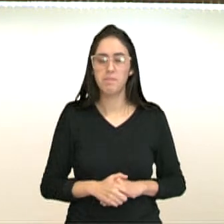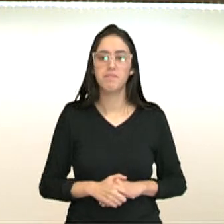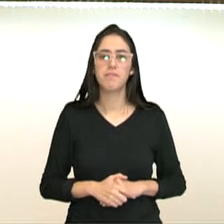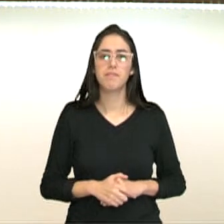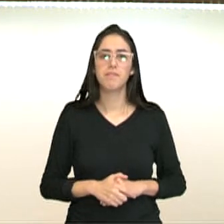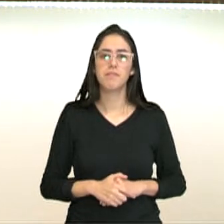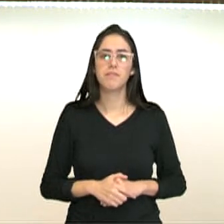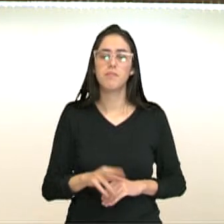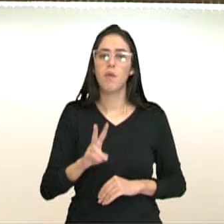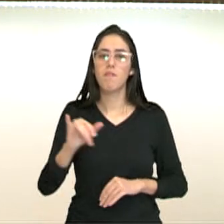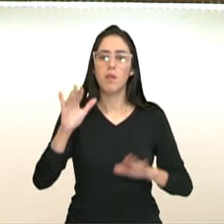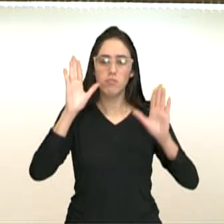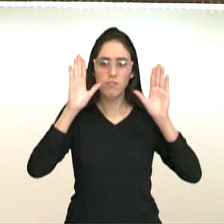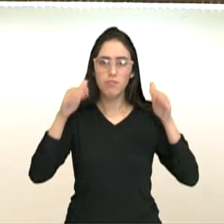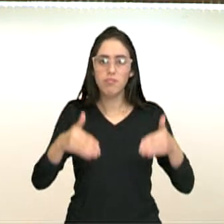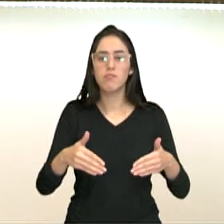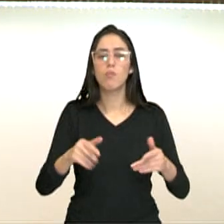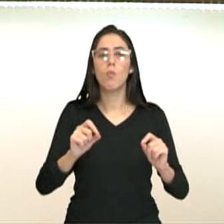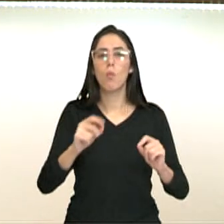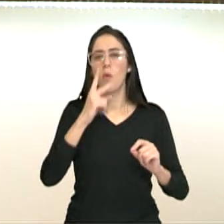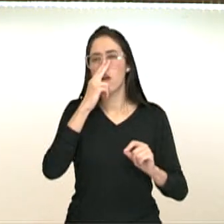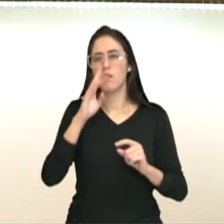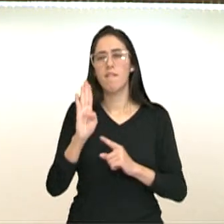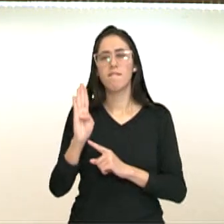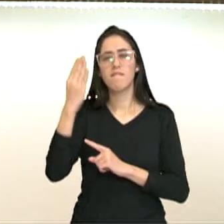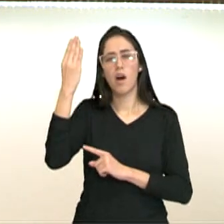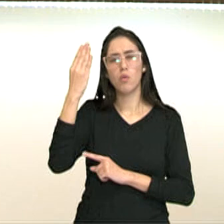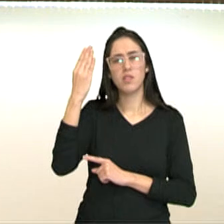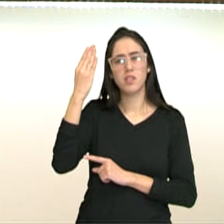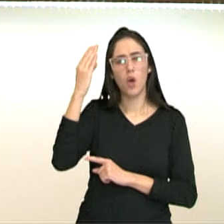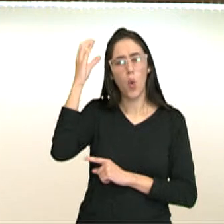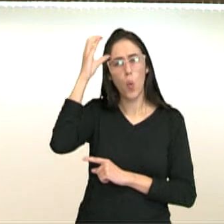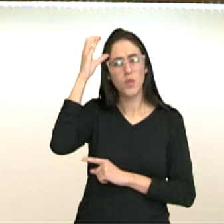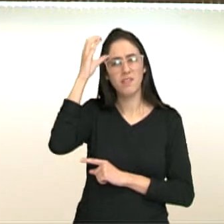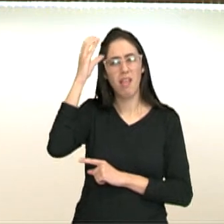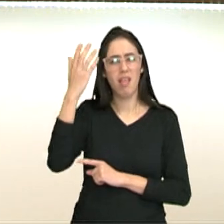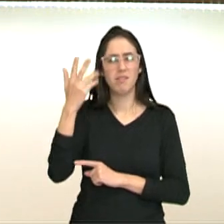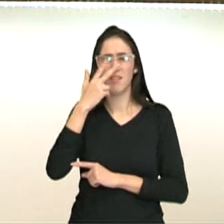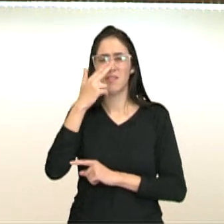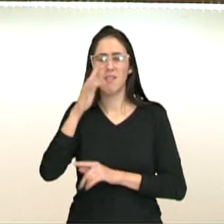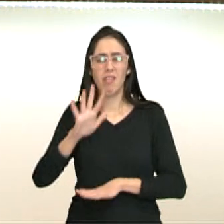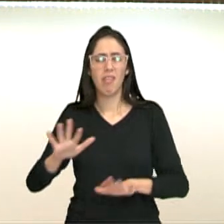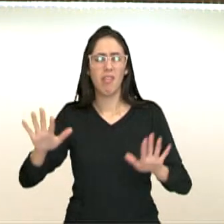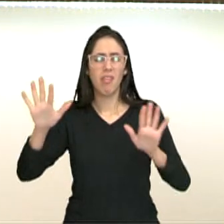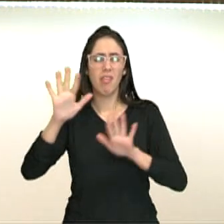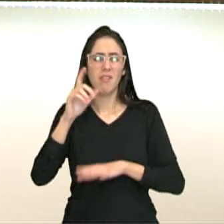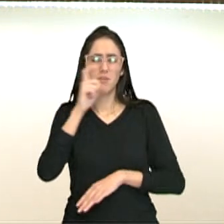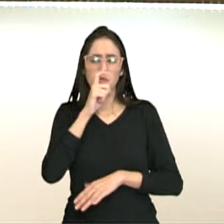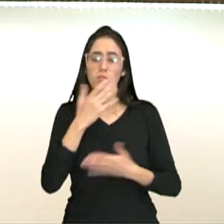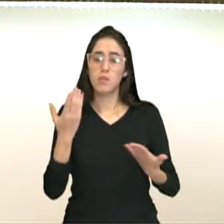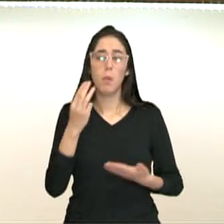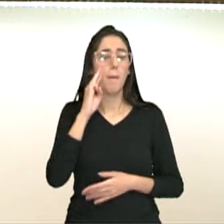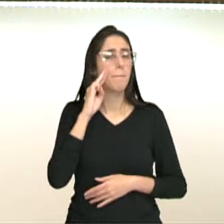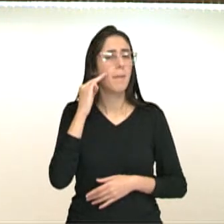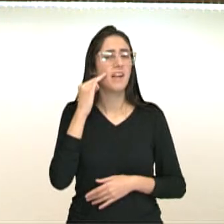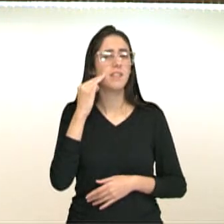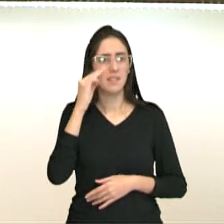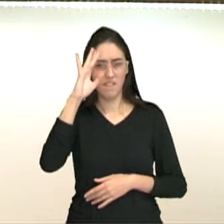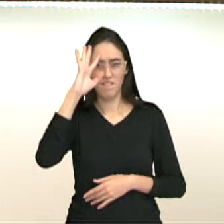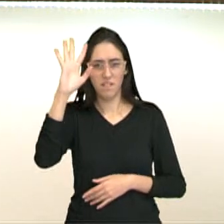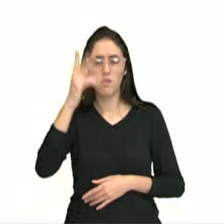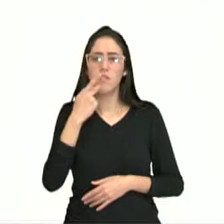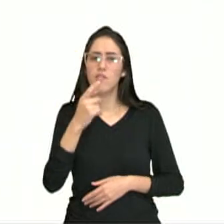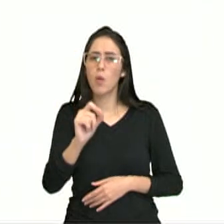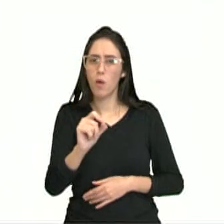tratar do âmbito de uma falsa consciência, de uma ilusão. Tá? Então, como que o Marx entende isso? Ó, por meio